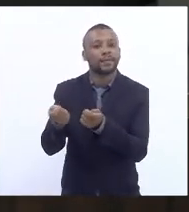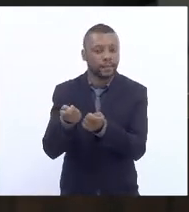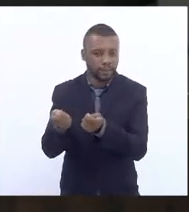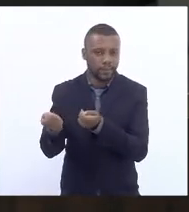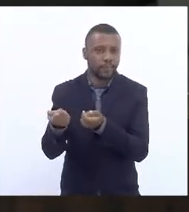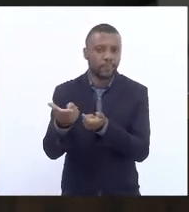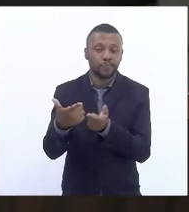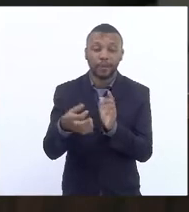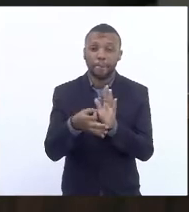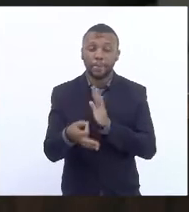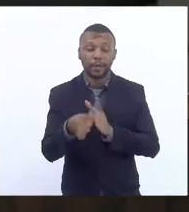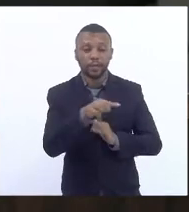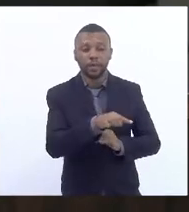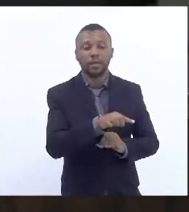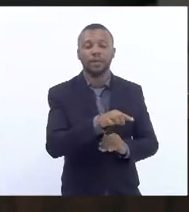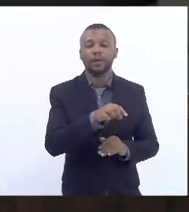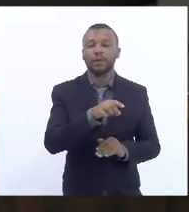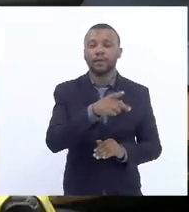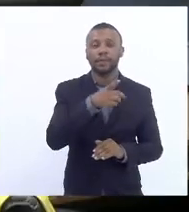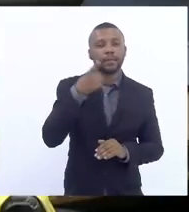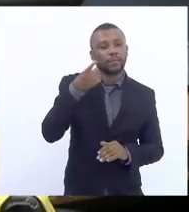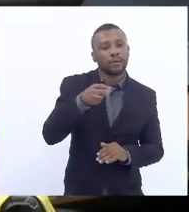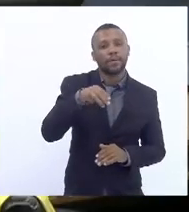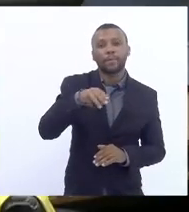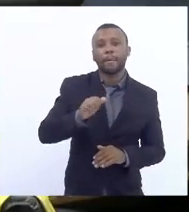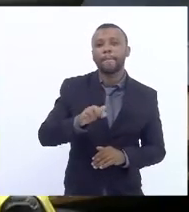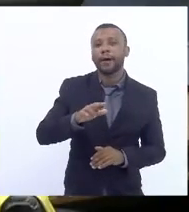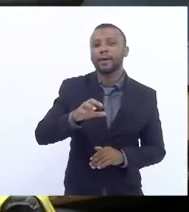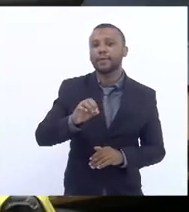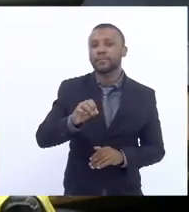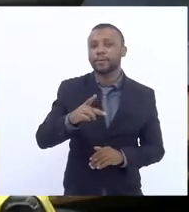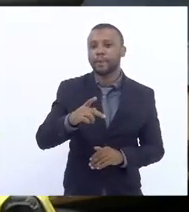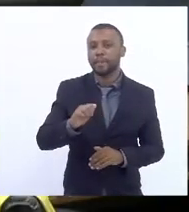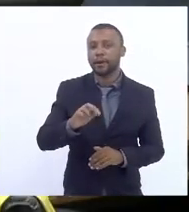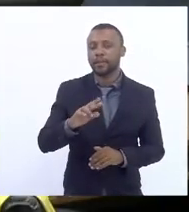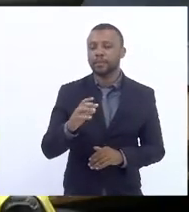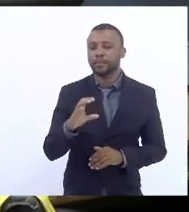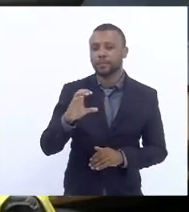CCJ, deputado Márcio Pacheco. Em